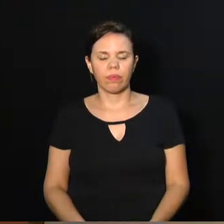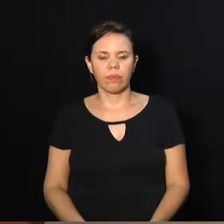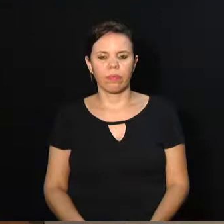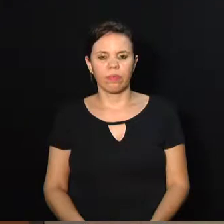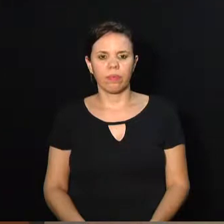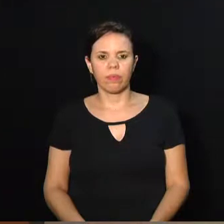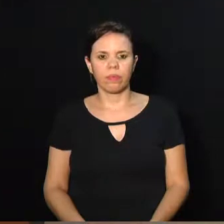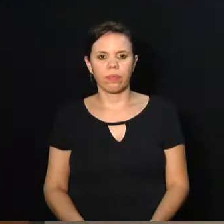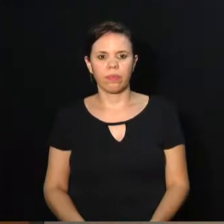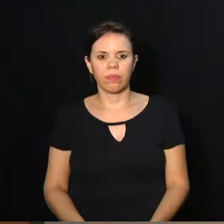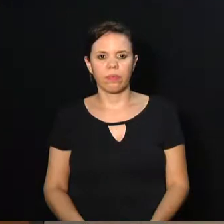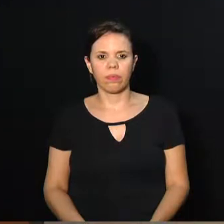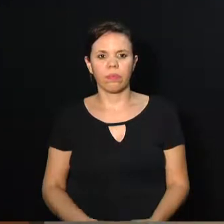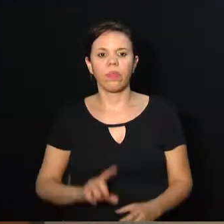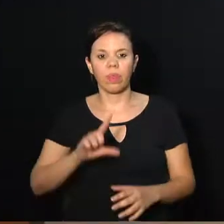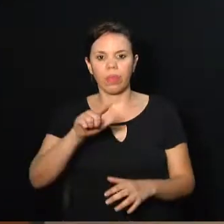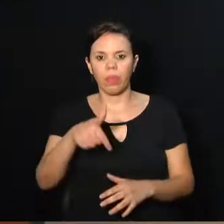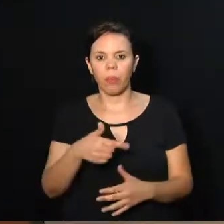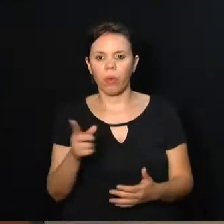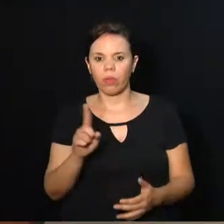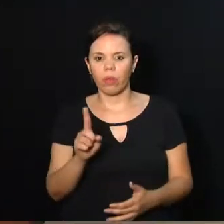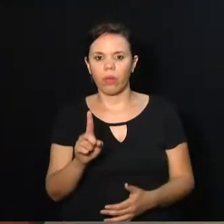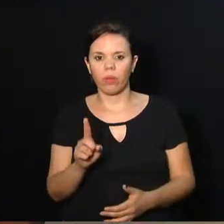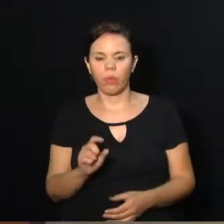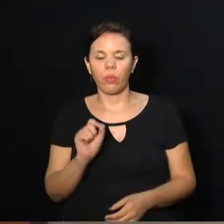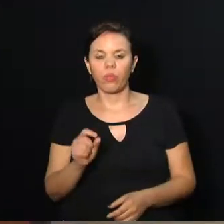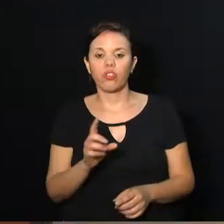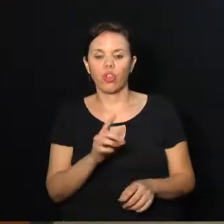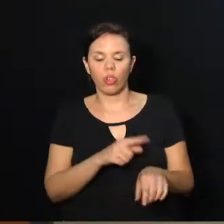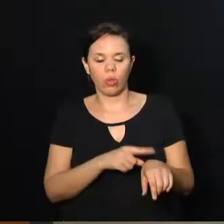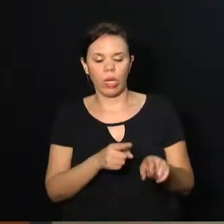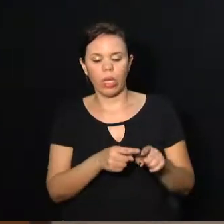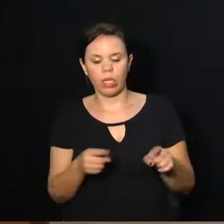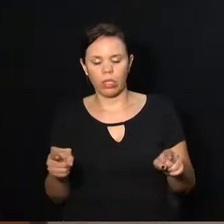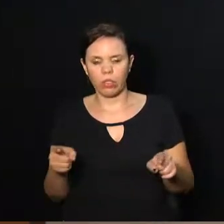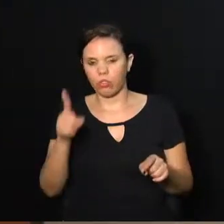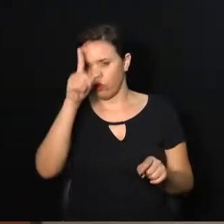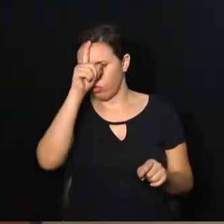Sim. Não, após a alta, não. Só durante a hospitalização.